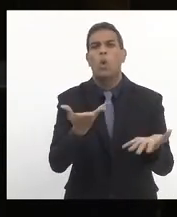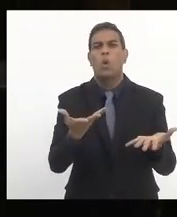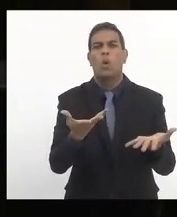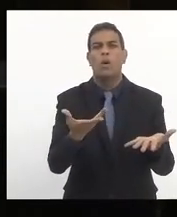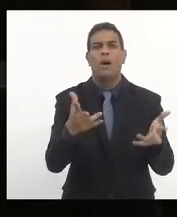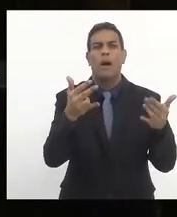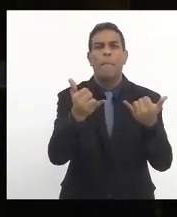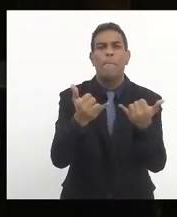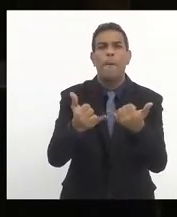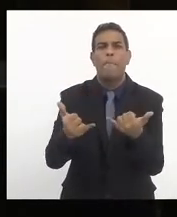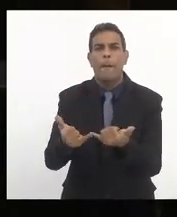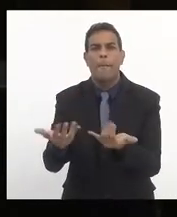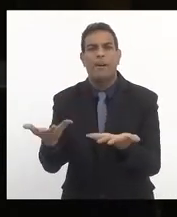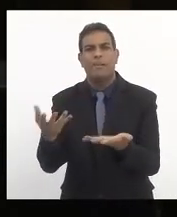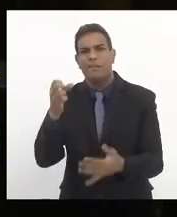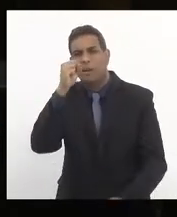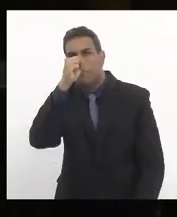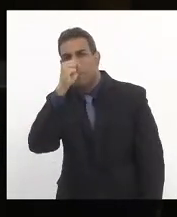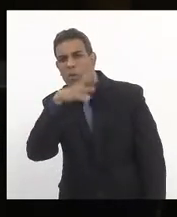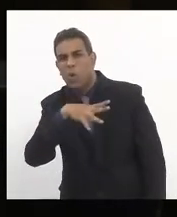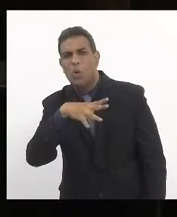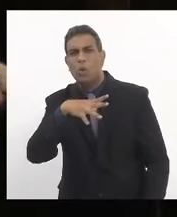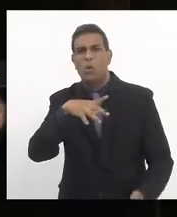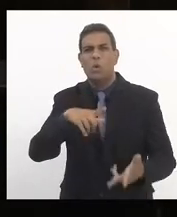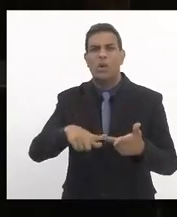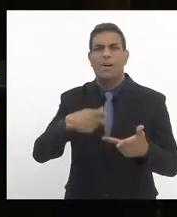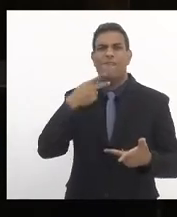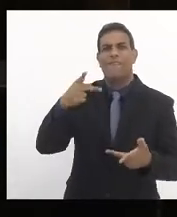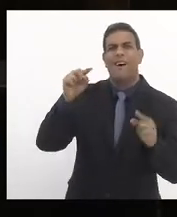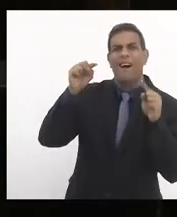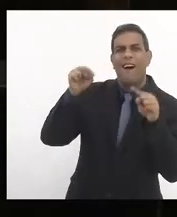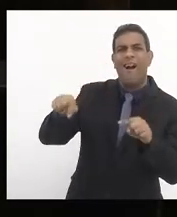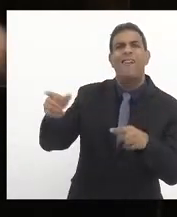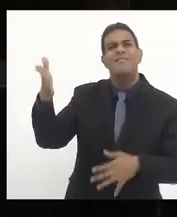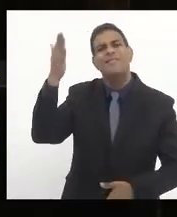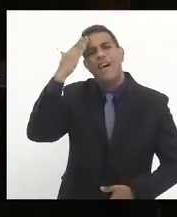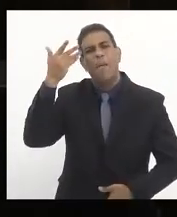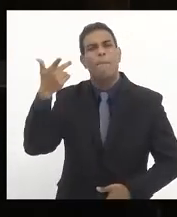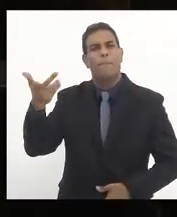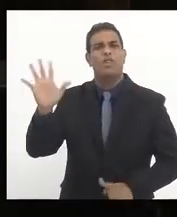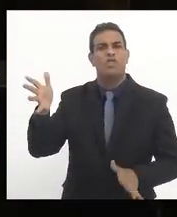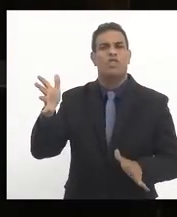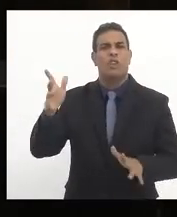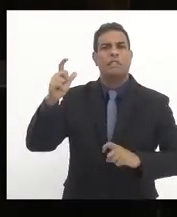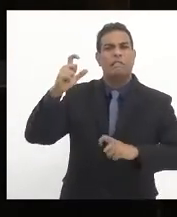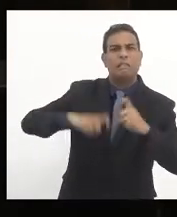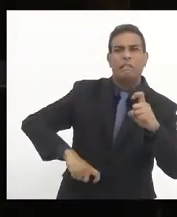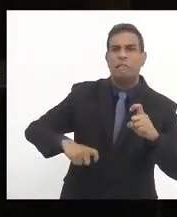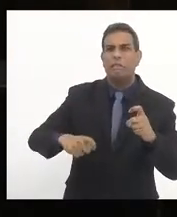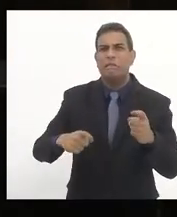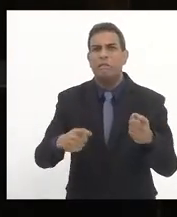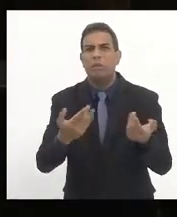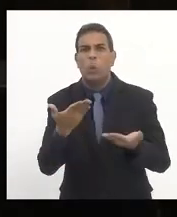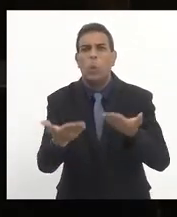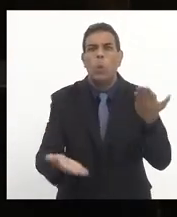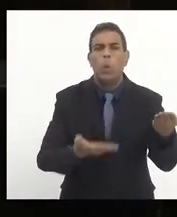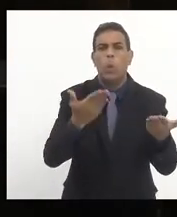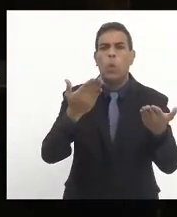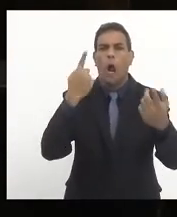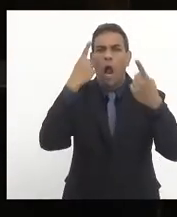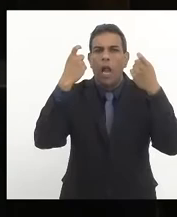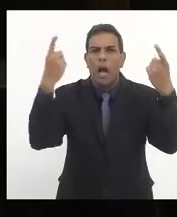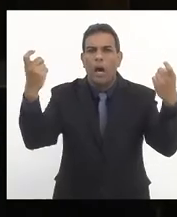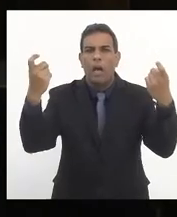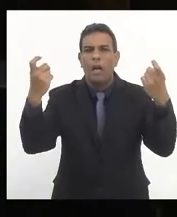estupradores que abusam de meninas e dizem: não, elas sabiam o que estavam sabendo. O cretino ainda tem a coragem de dizer: não,